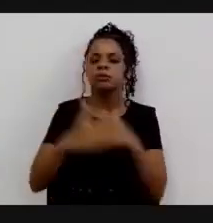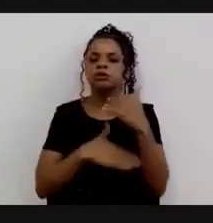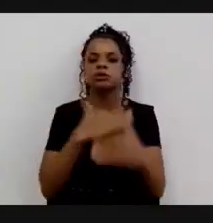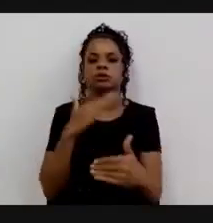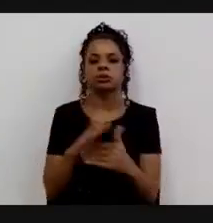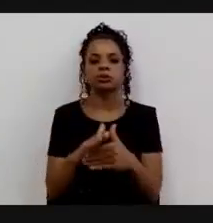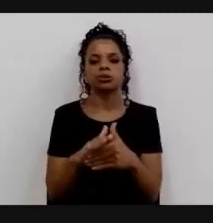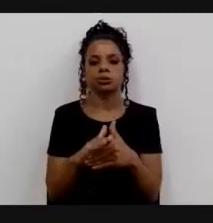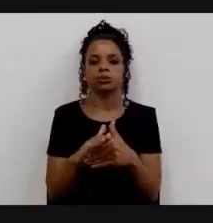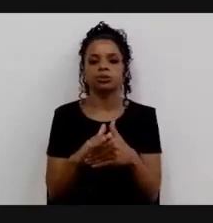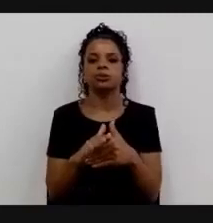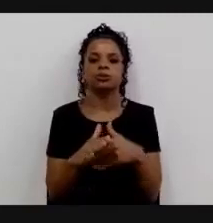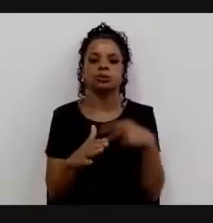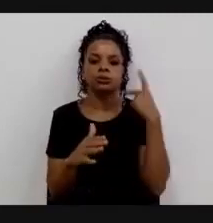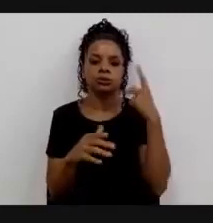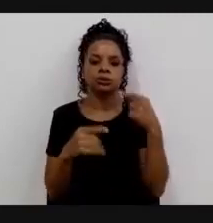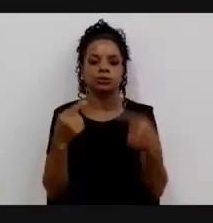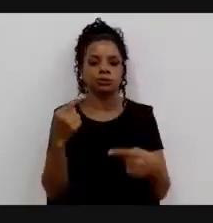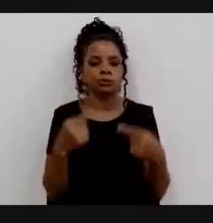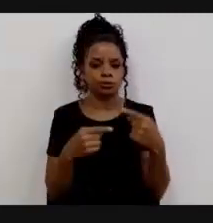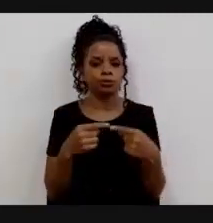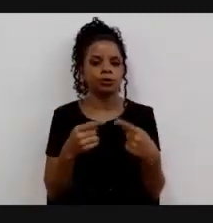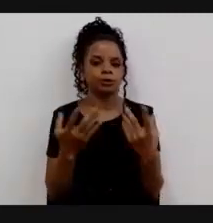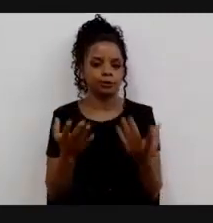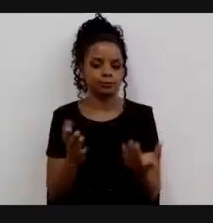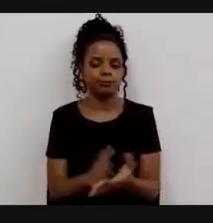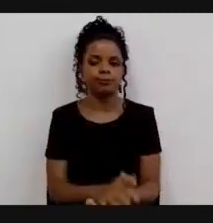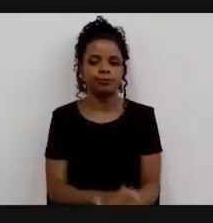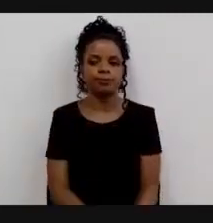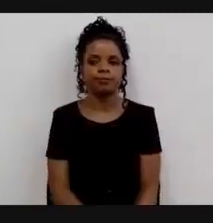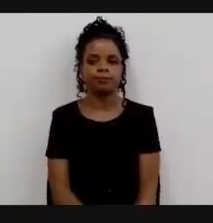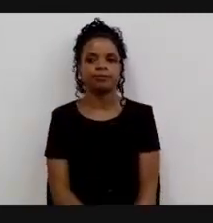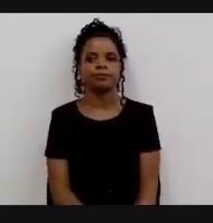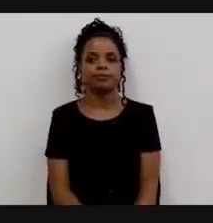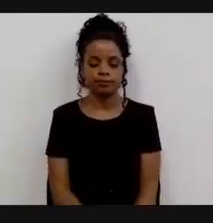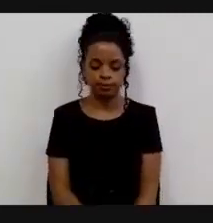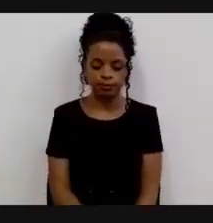Esse é o recorte que a gente fez dessa fonte.